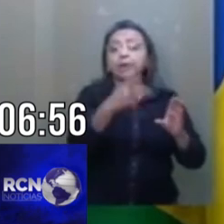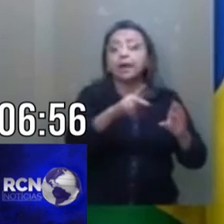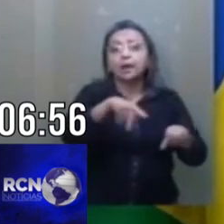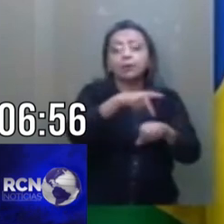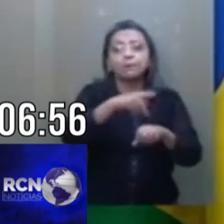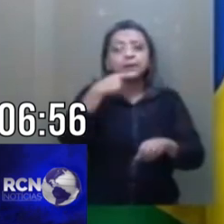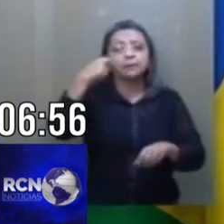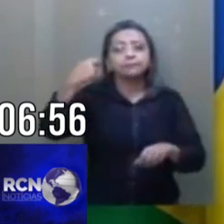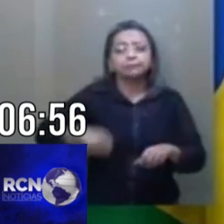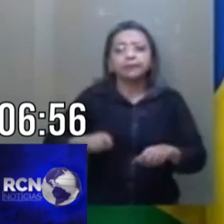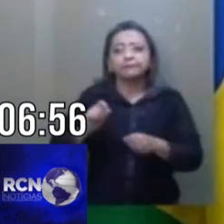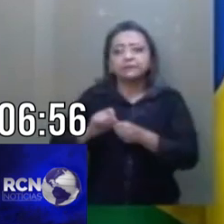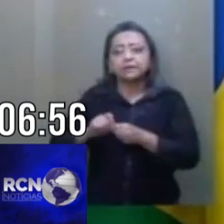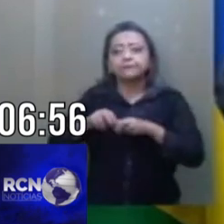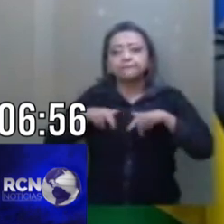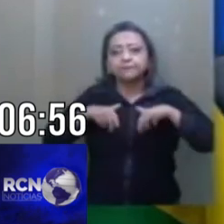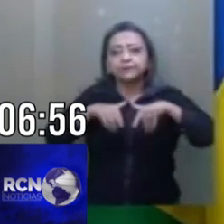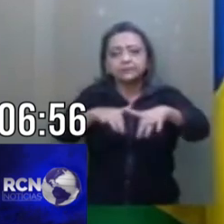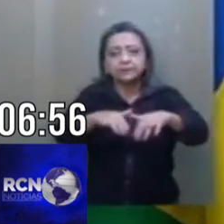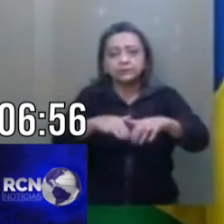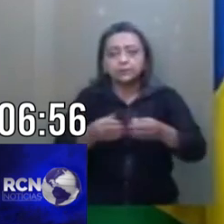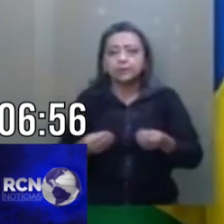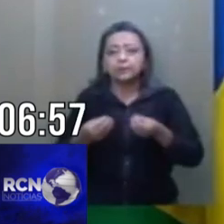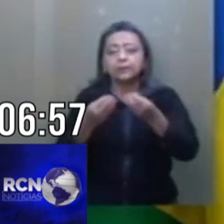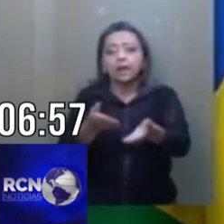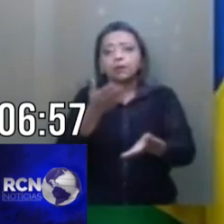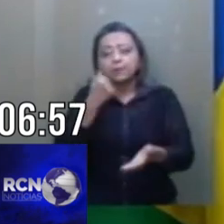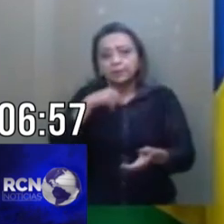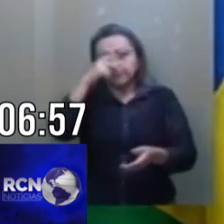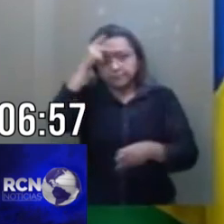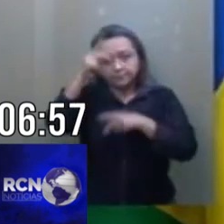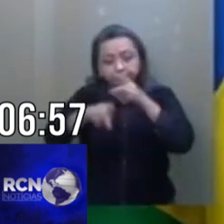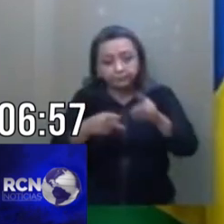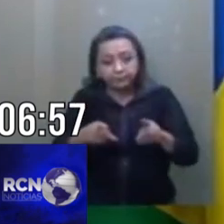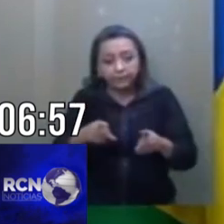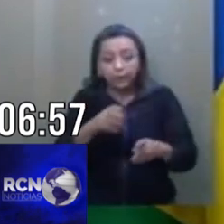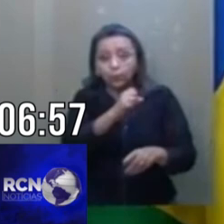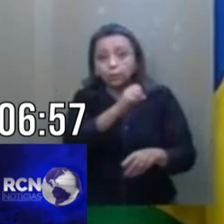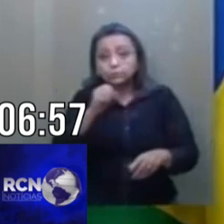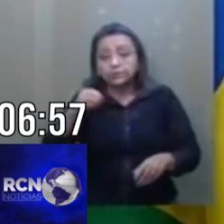para produzir fertilizantes, colocar comida na mesa da população.